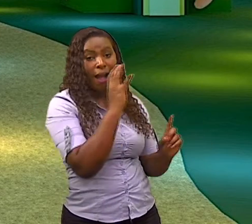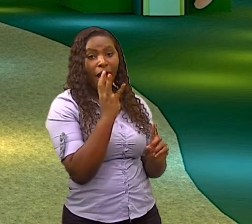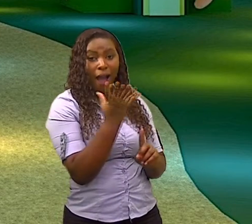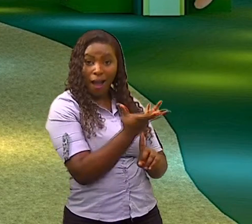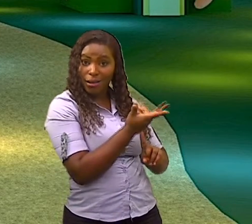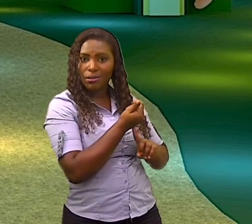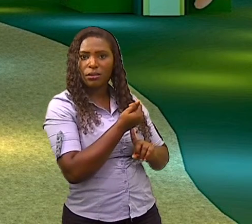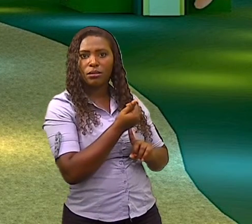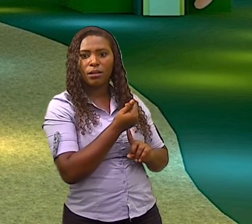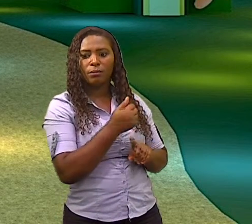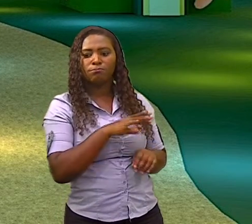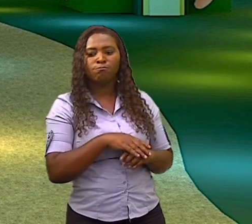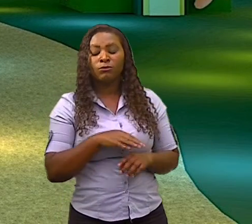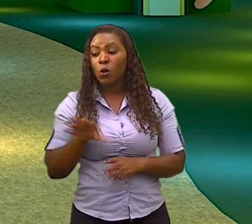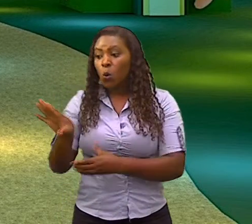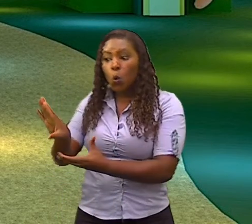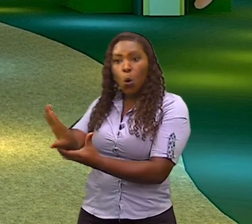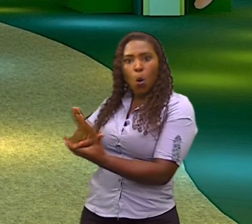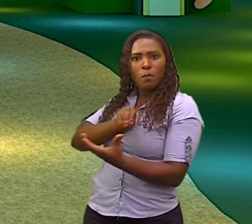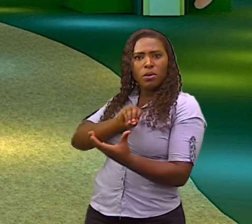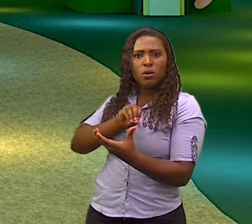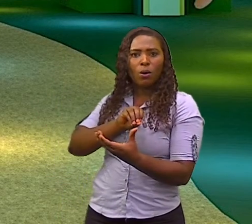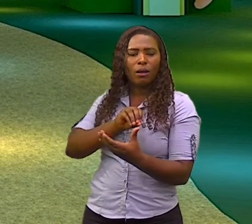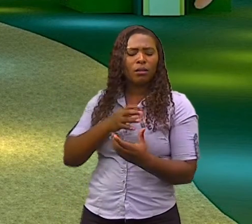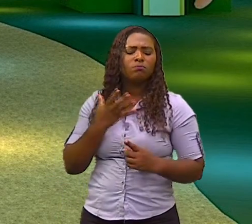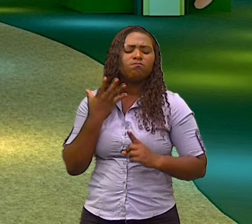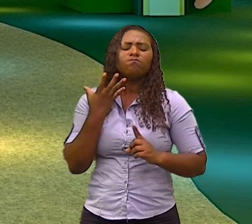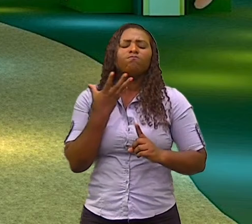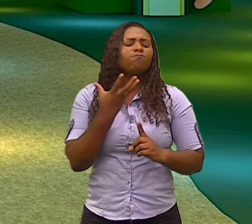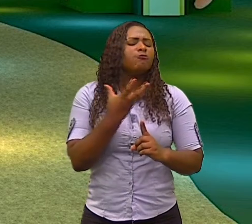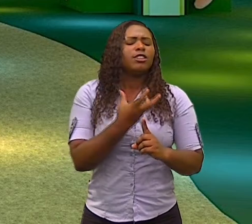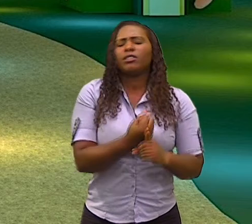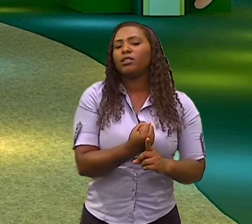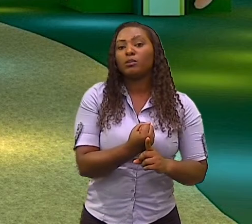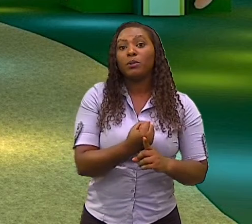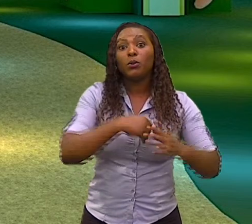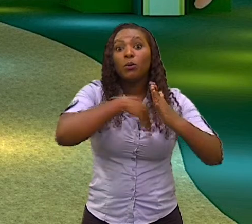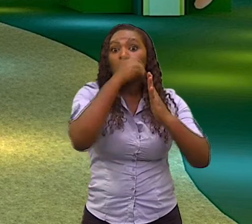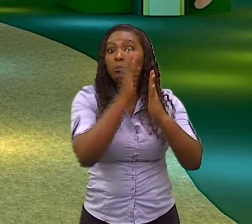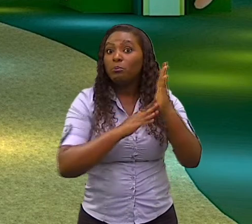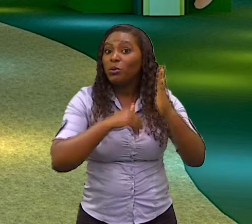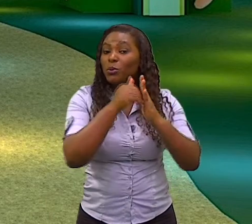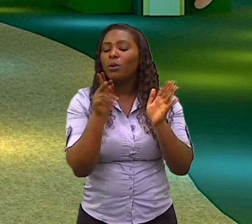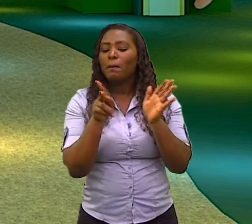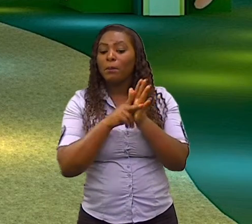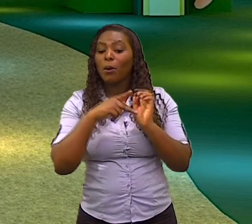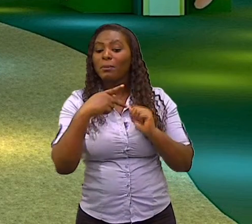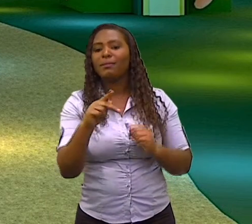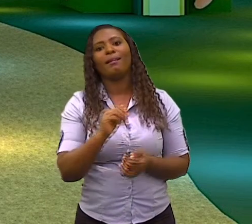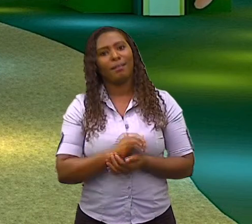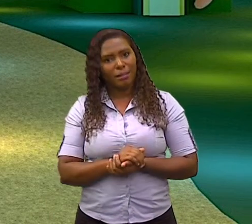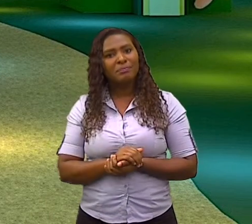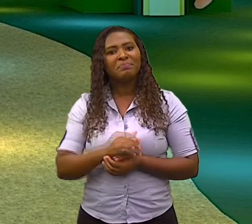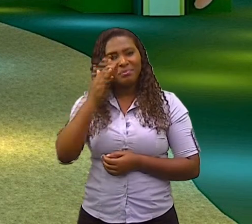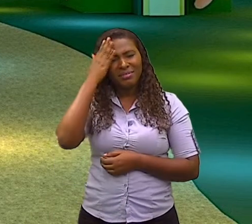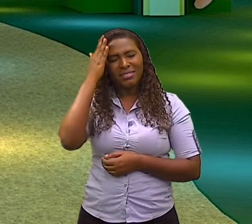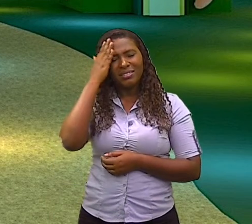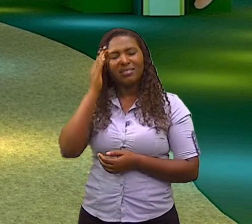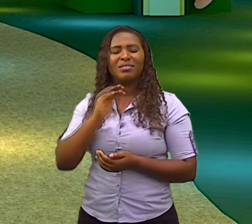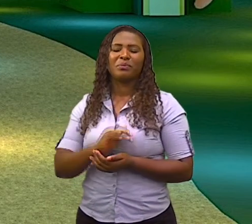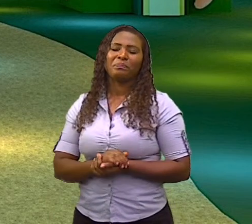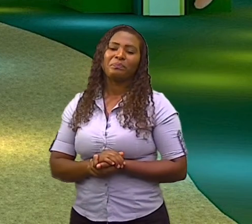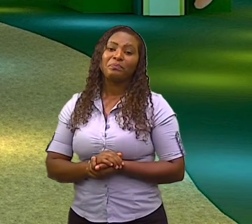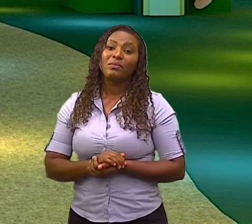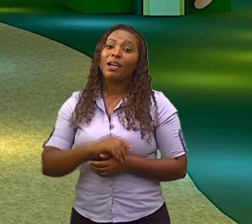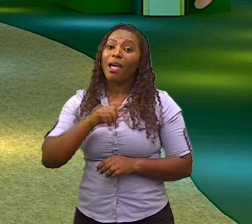uma crítica que também foi bem favorável, ou seja, ela pegou o Brasil e levou o Brasil para fora das